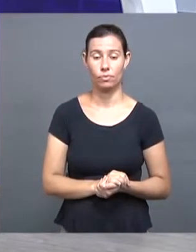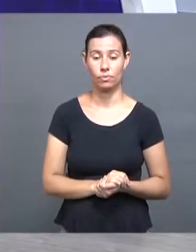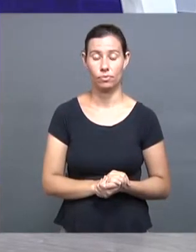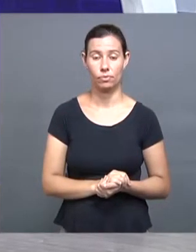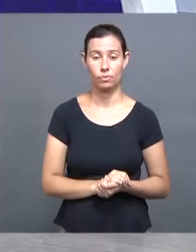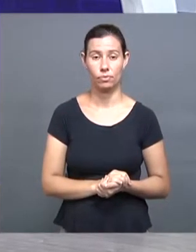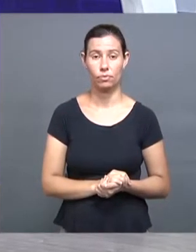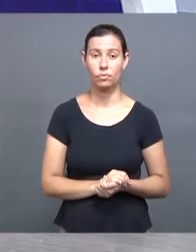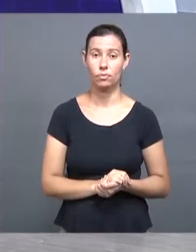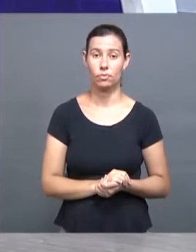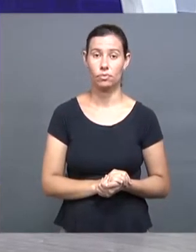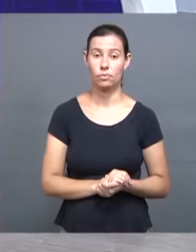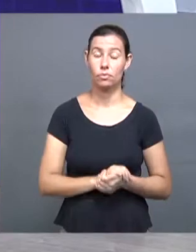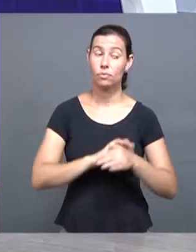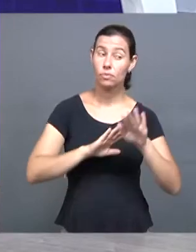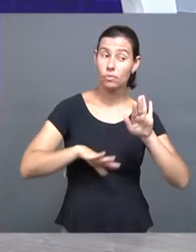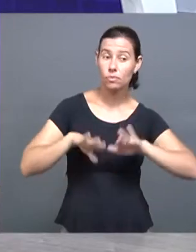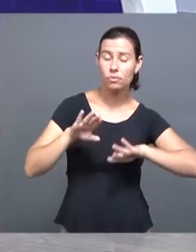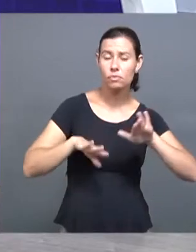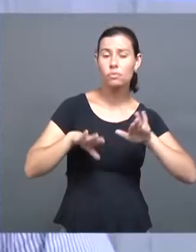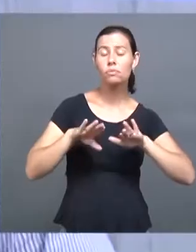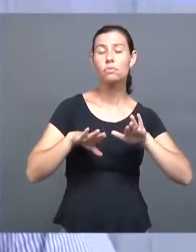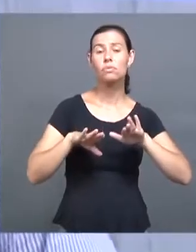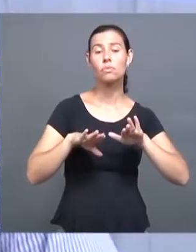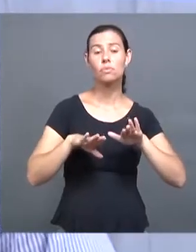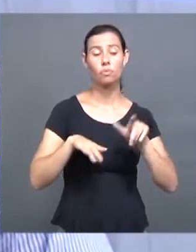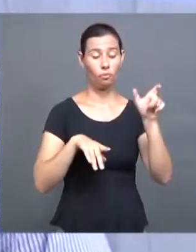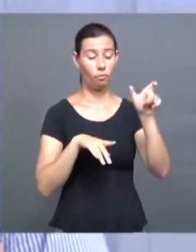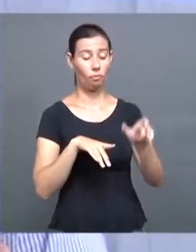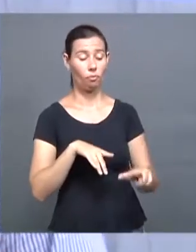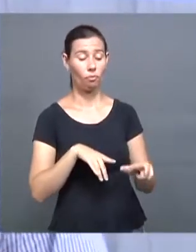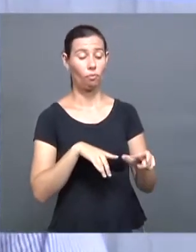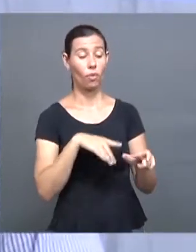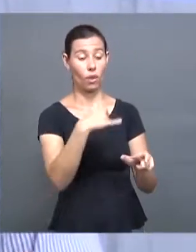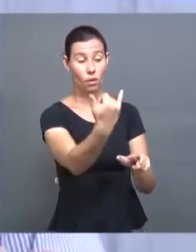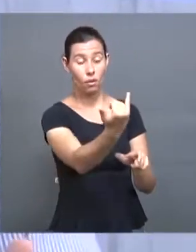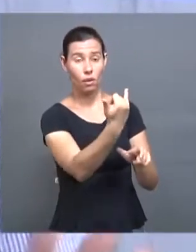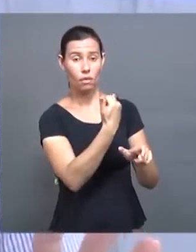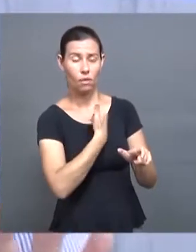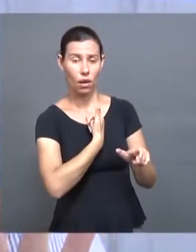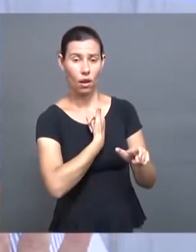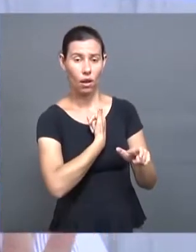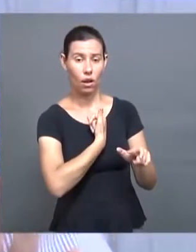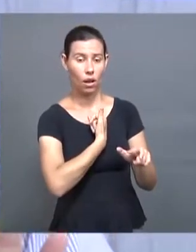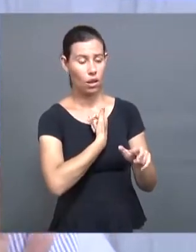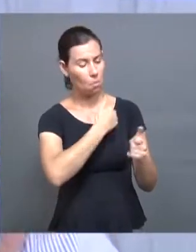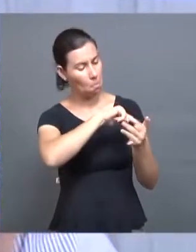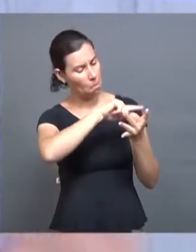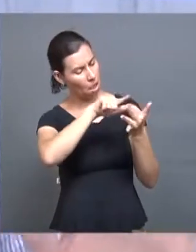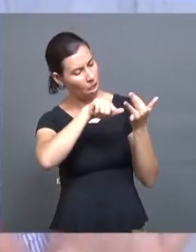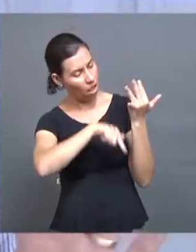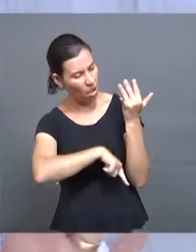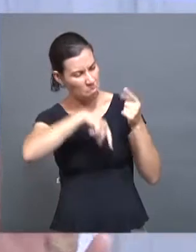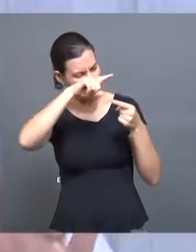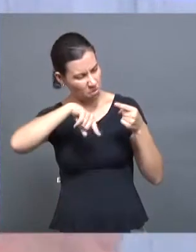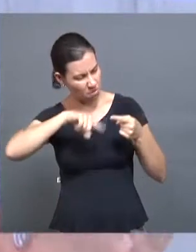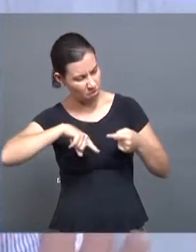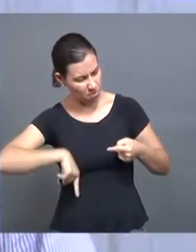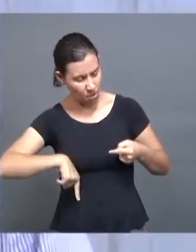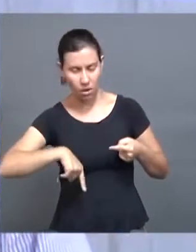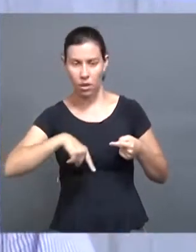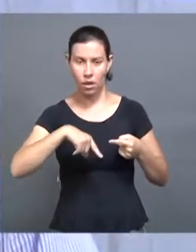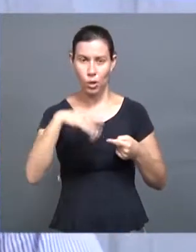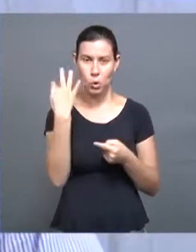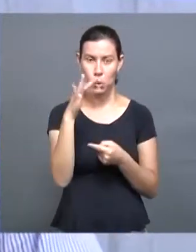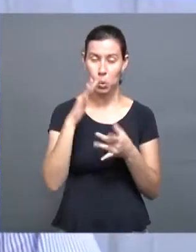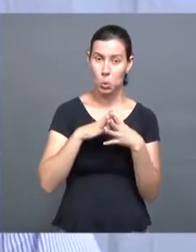Assim, muitas vezes a gente vê o paciente naquela ideia de que, assim, olha, me passa uma lista de coisas que eu não vou fazer, que eu vou ficar sem dor de cabeça porque eu não vou fazer